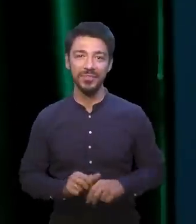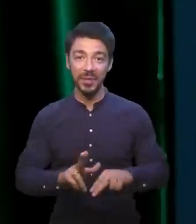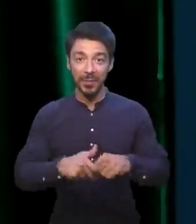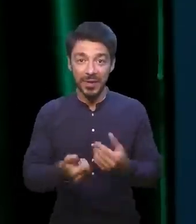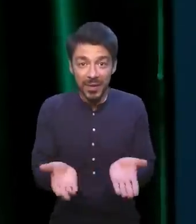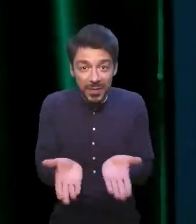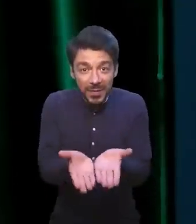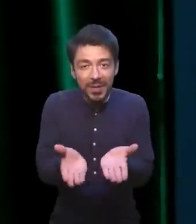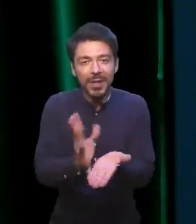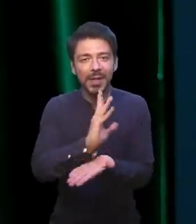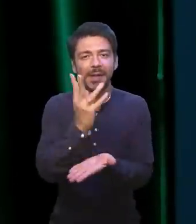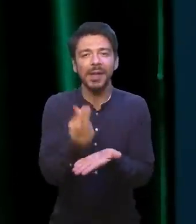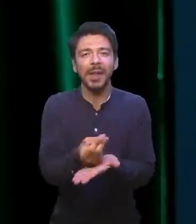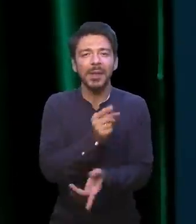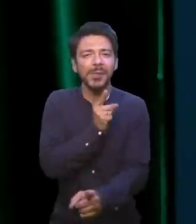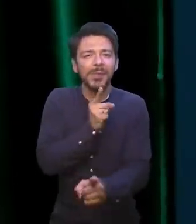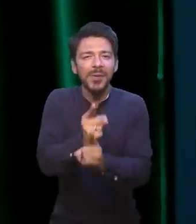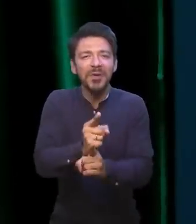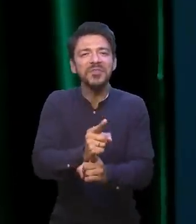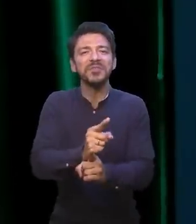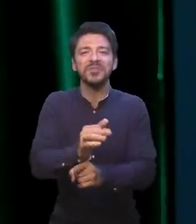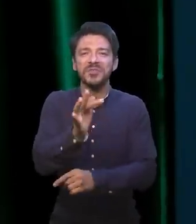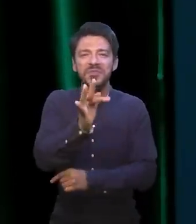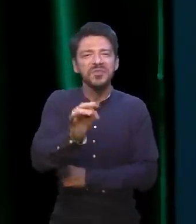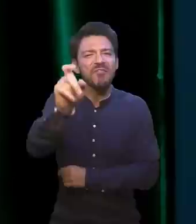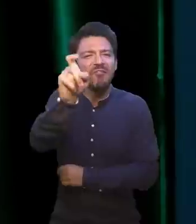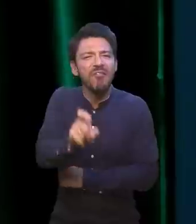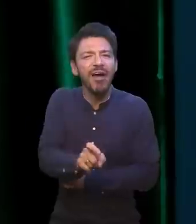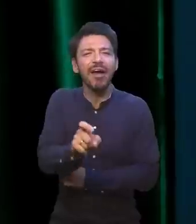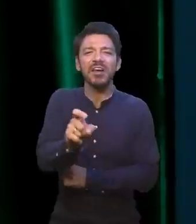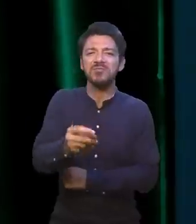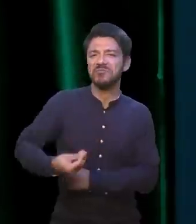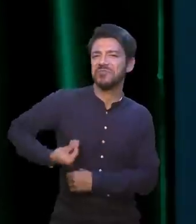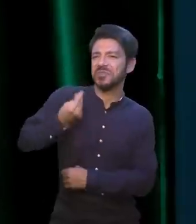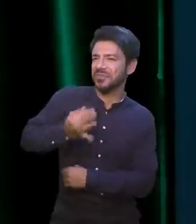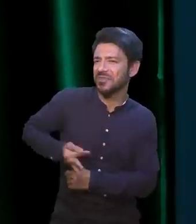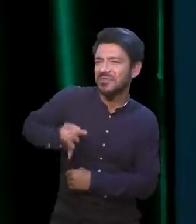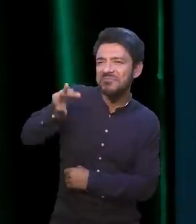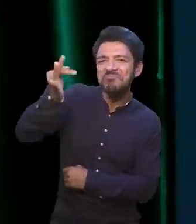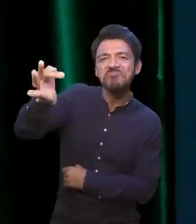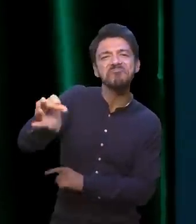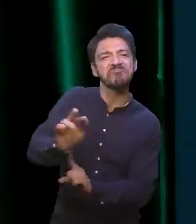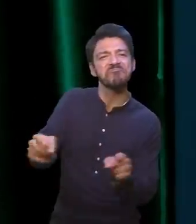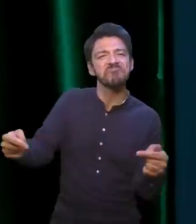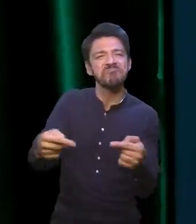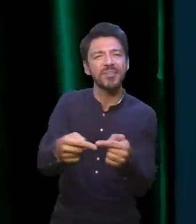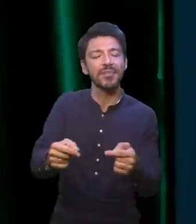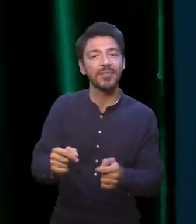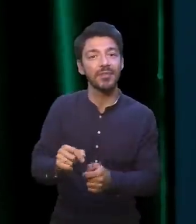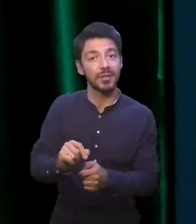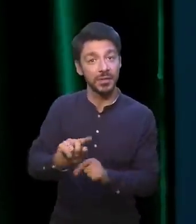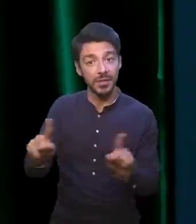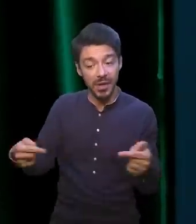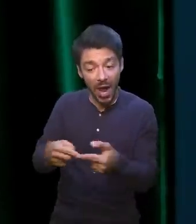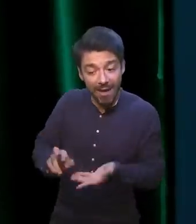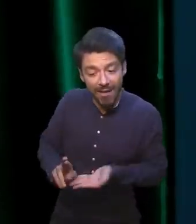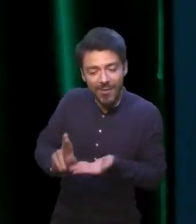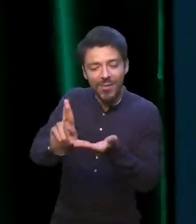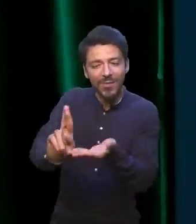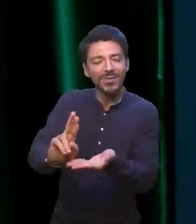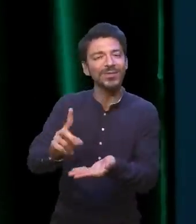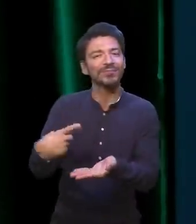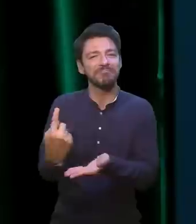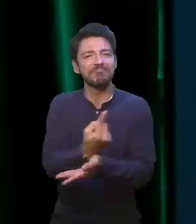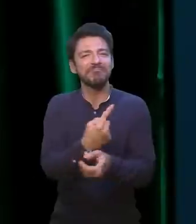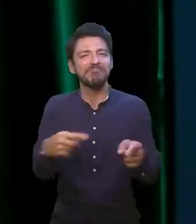Espiritismo, nós encontramos fé na vida futura, que é um outro também recurso que nós vamos usando para